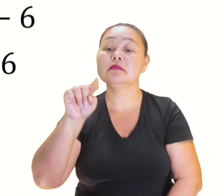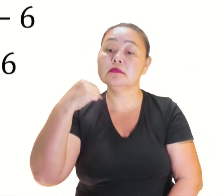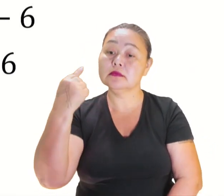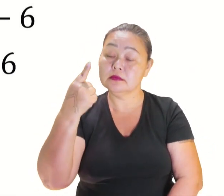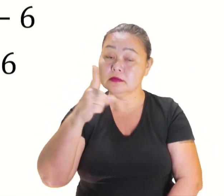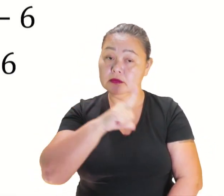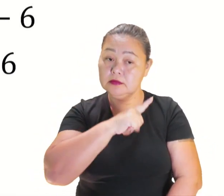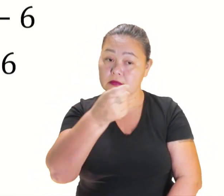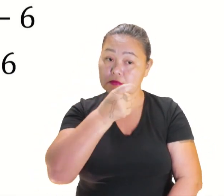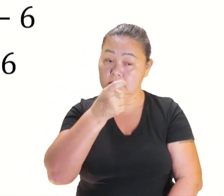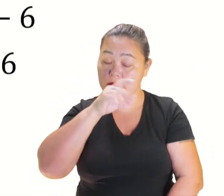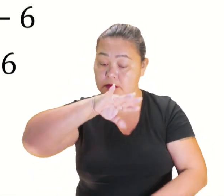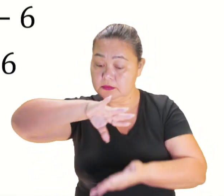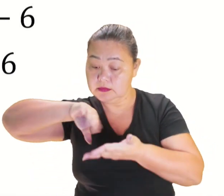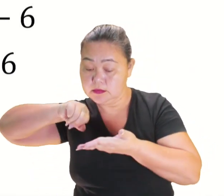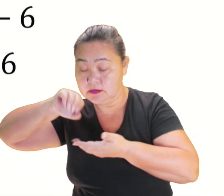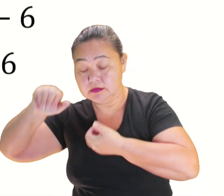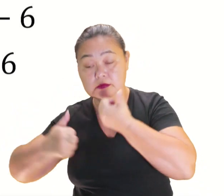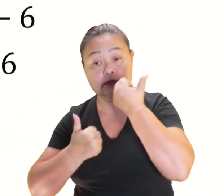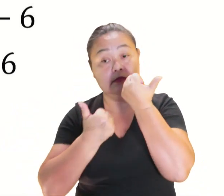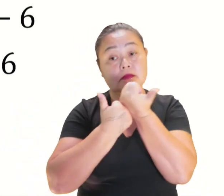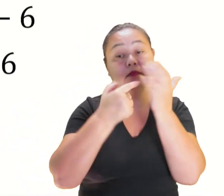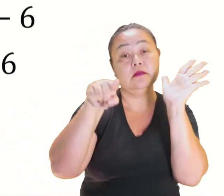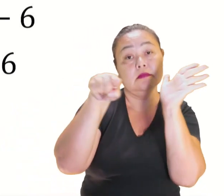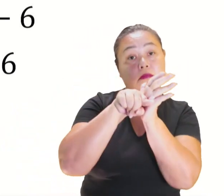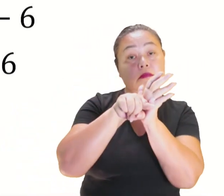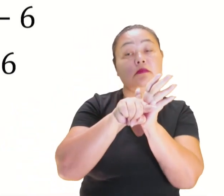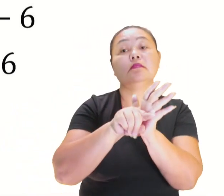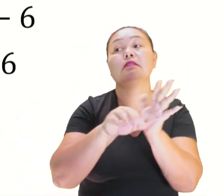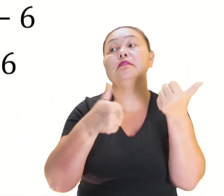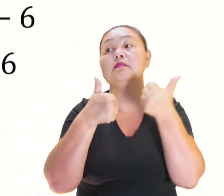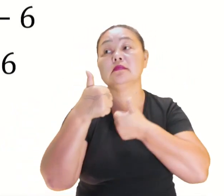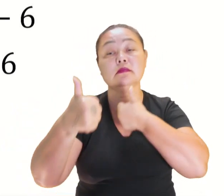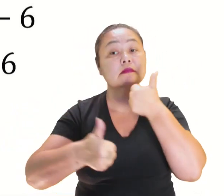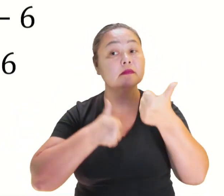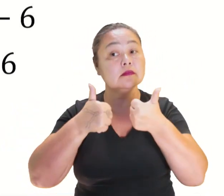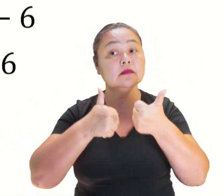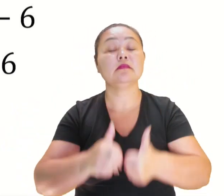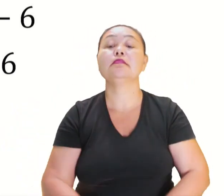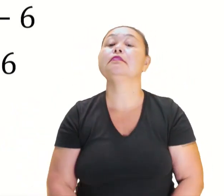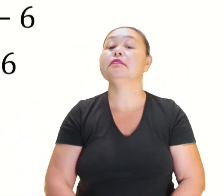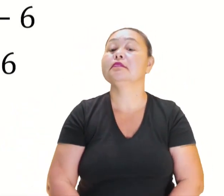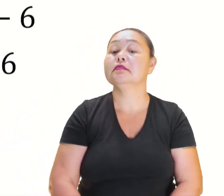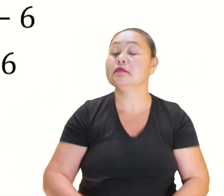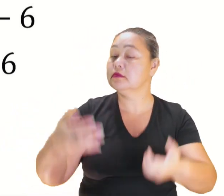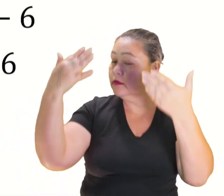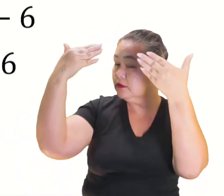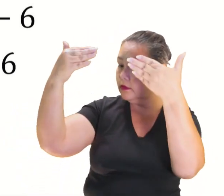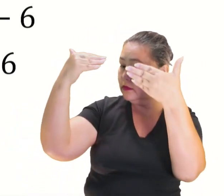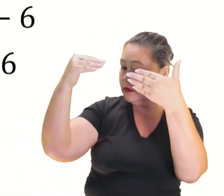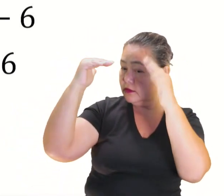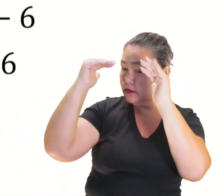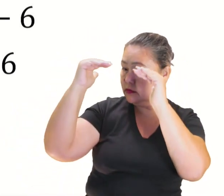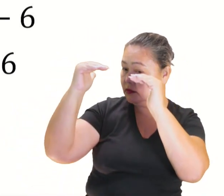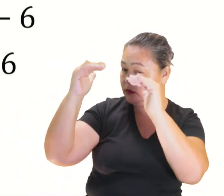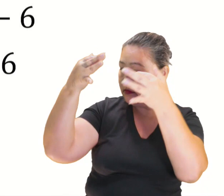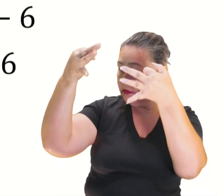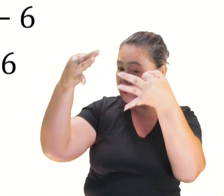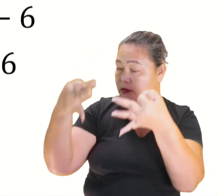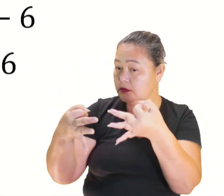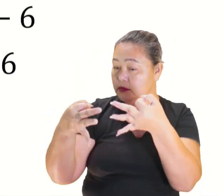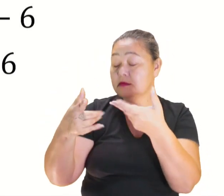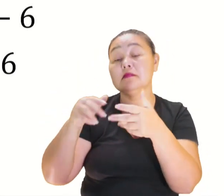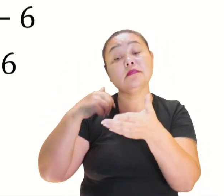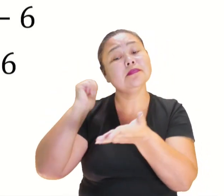apareceu o x, a gente tirou o x e colocou menos 2. Beleza. passo a passo, direitinho.